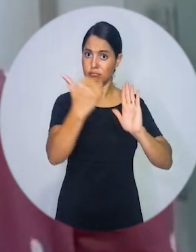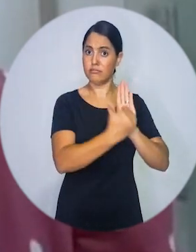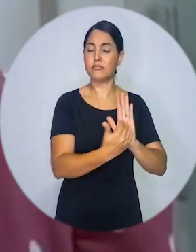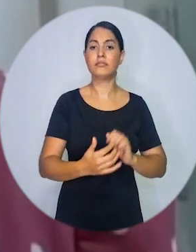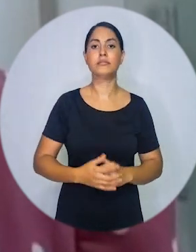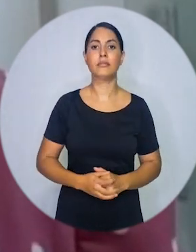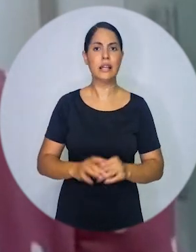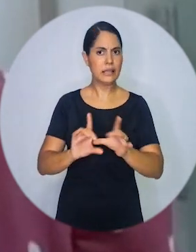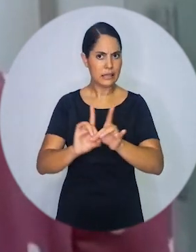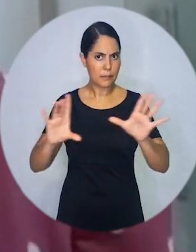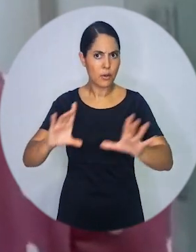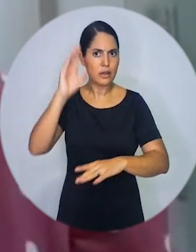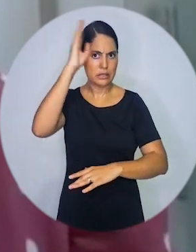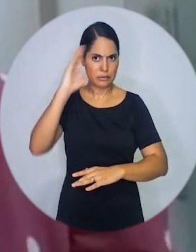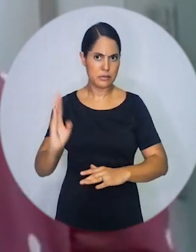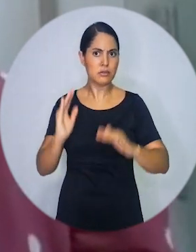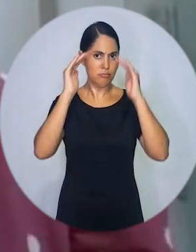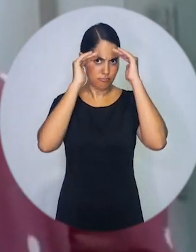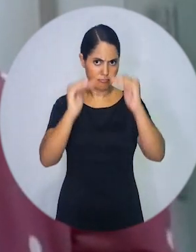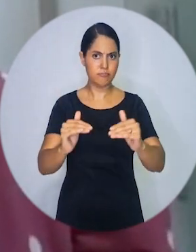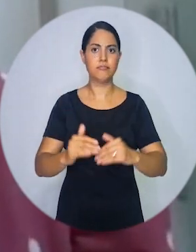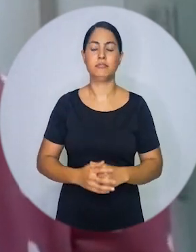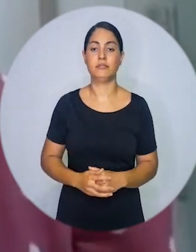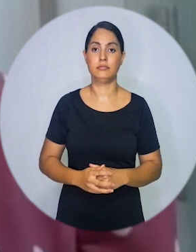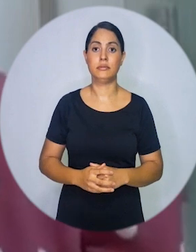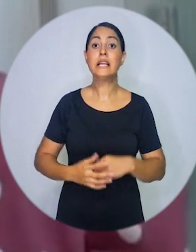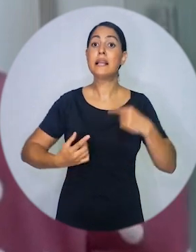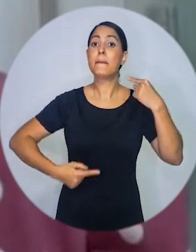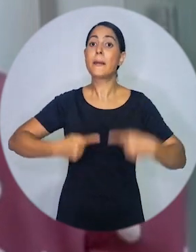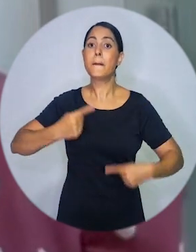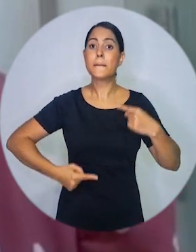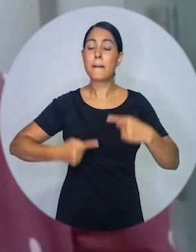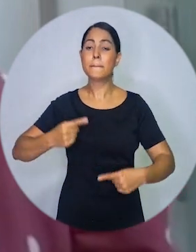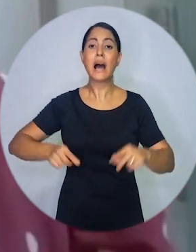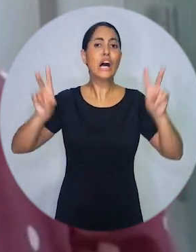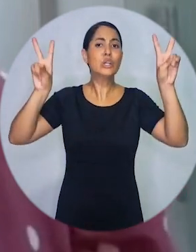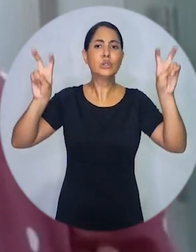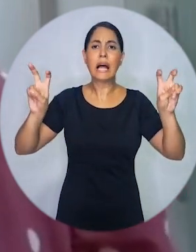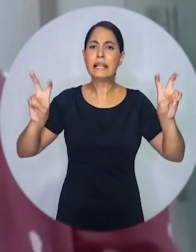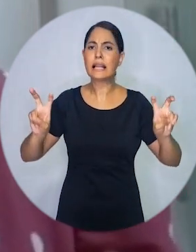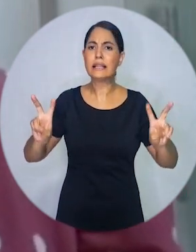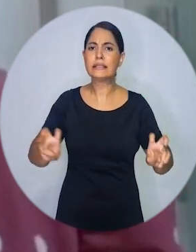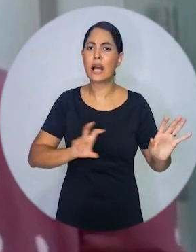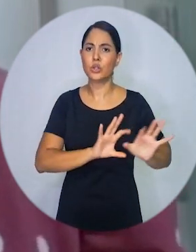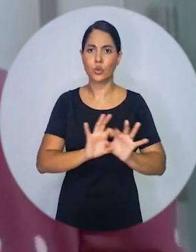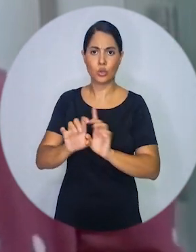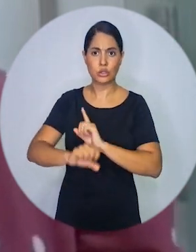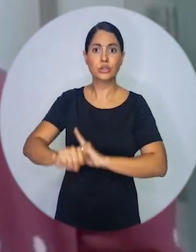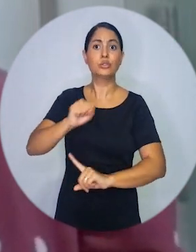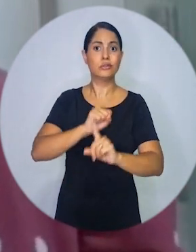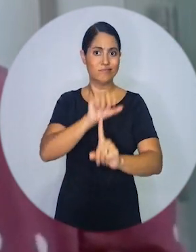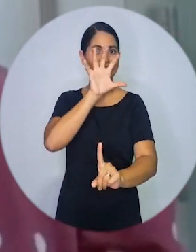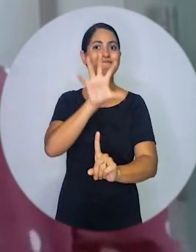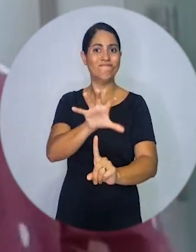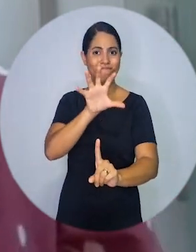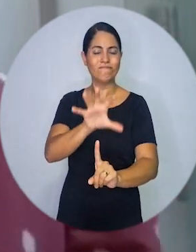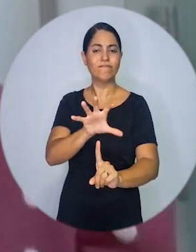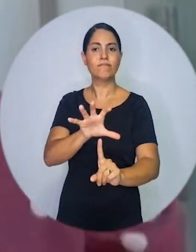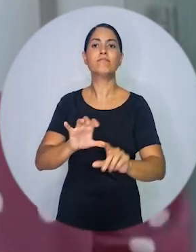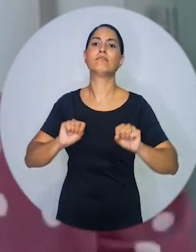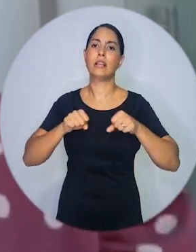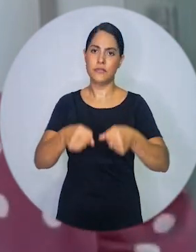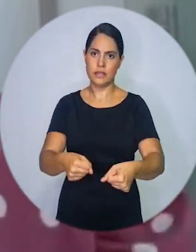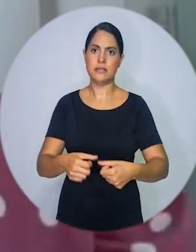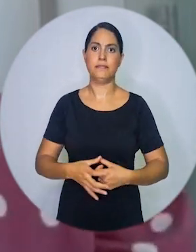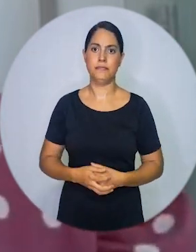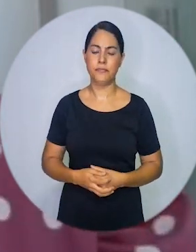e da democracia em nosso país. Tem sido uma voz ativa na promoção do debate sobre questões cruciais que afetam a